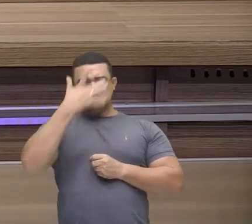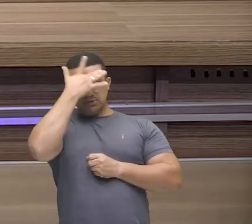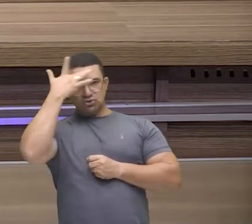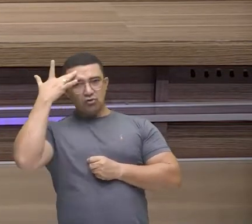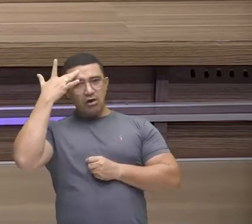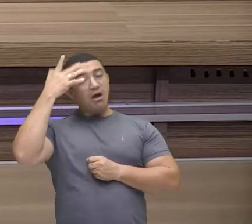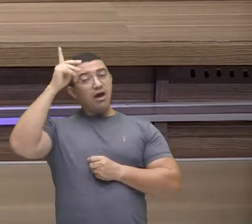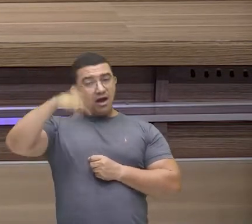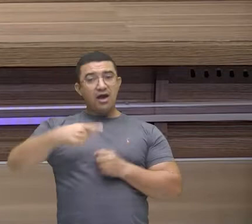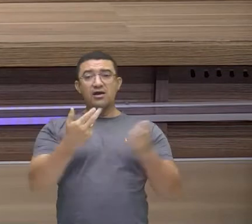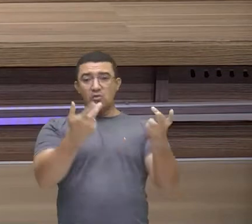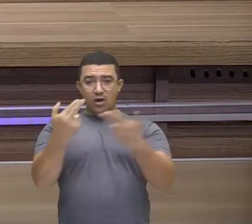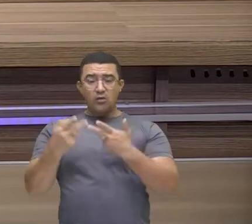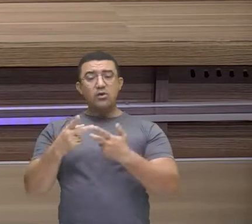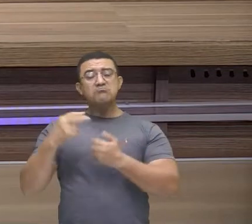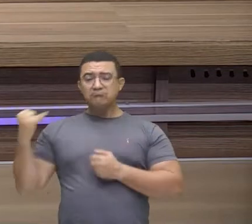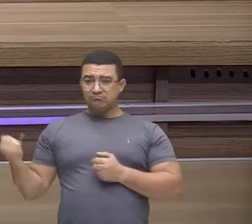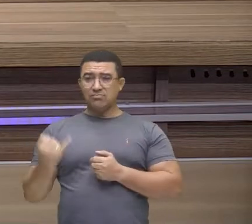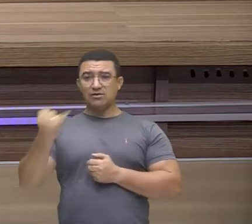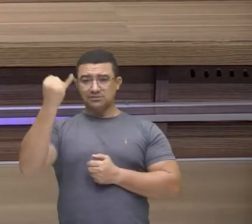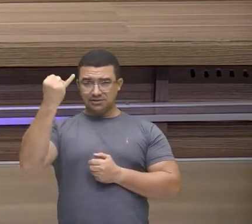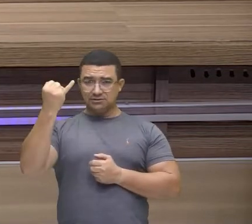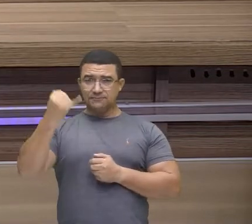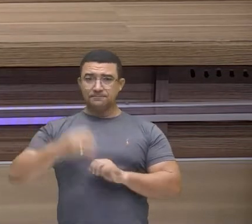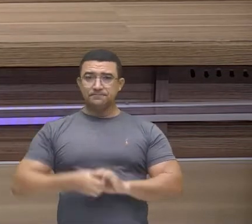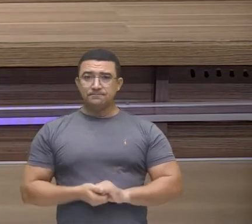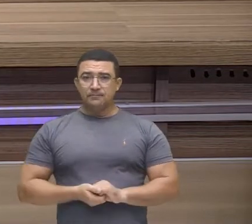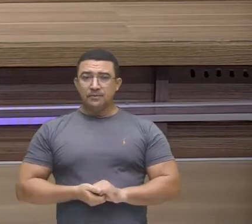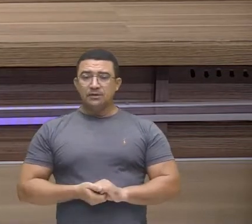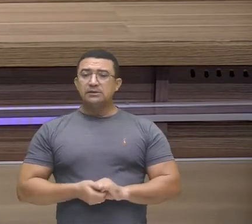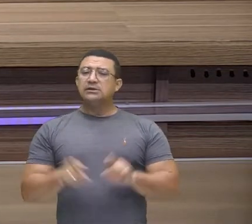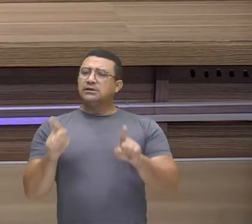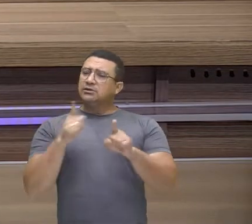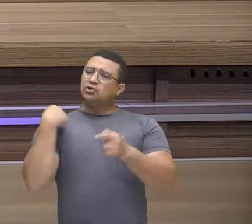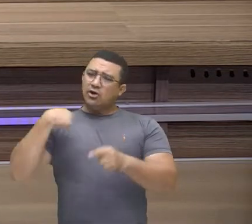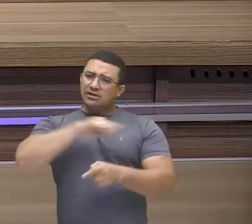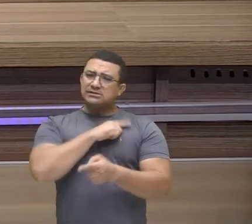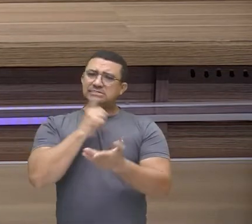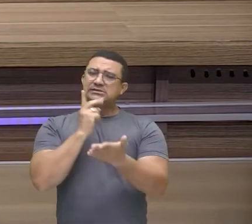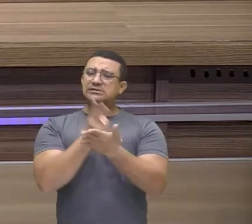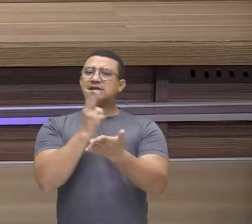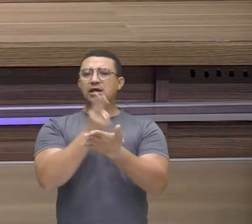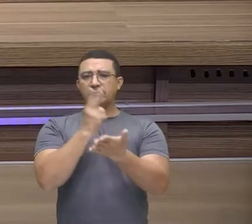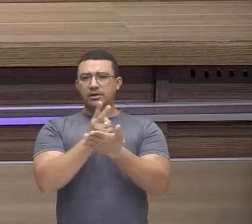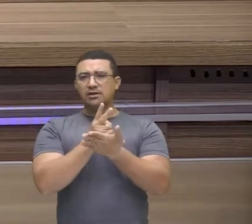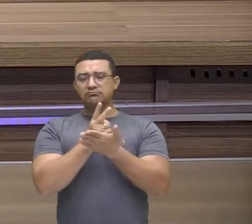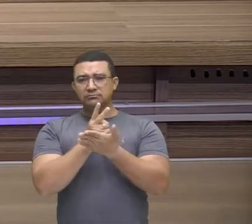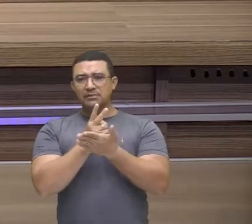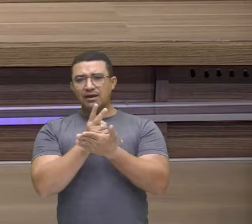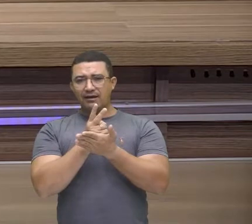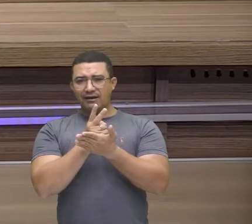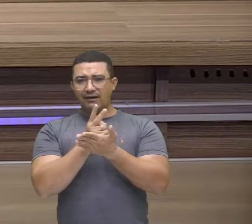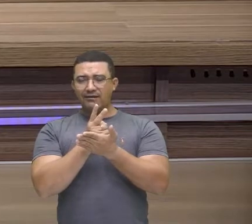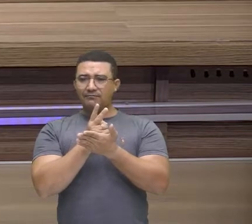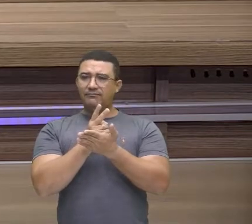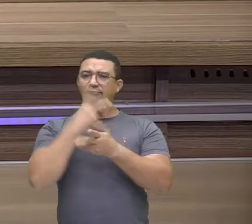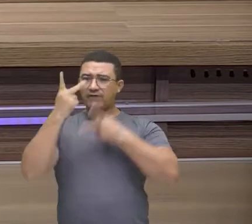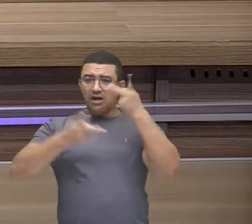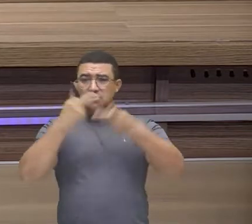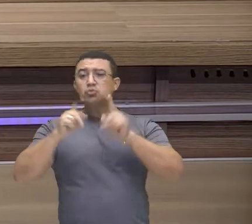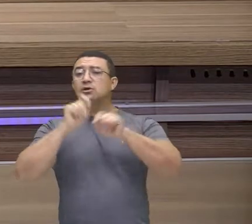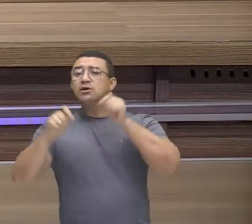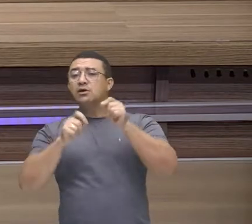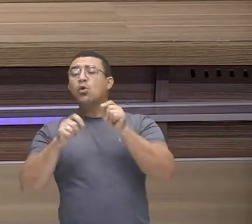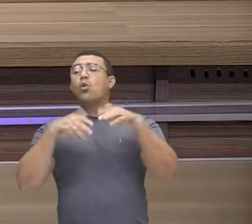fundamental, e a gente sempre está batendo, é a formação de todos nós da área da saúde, da área da educação,